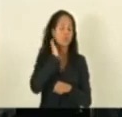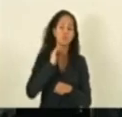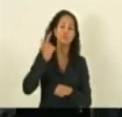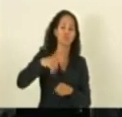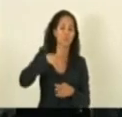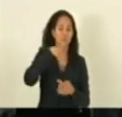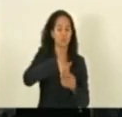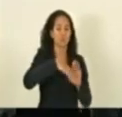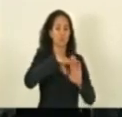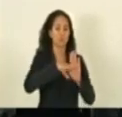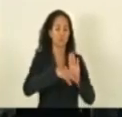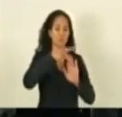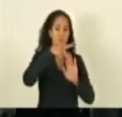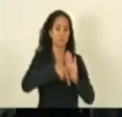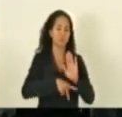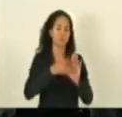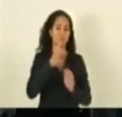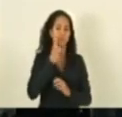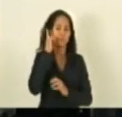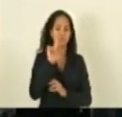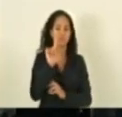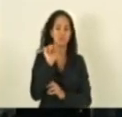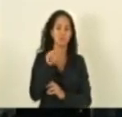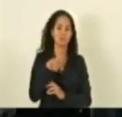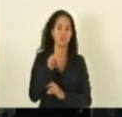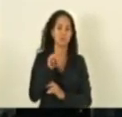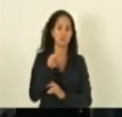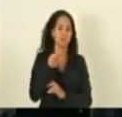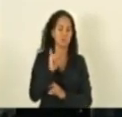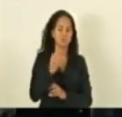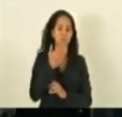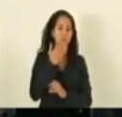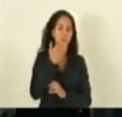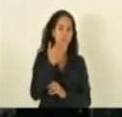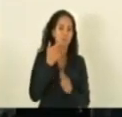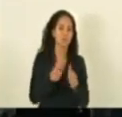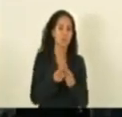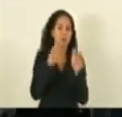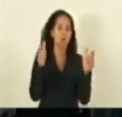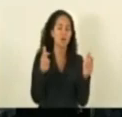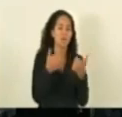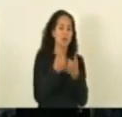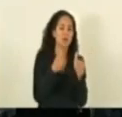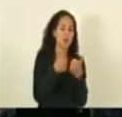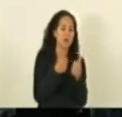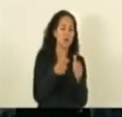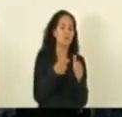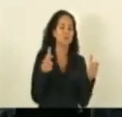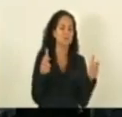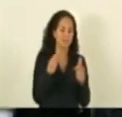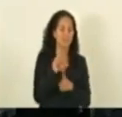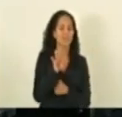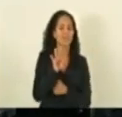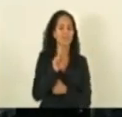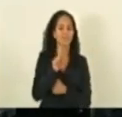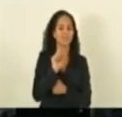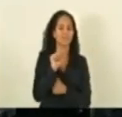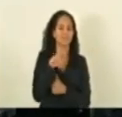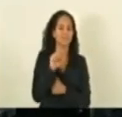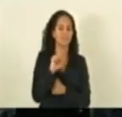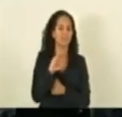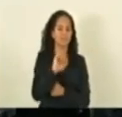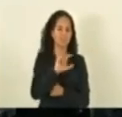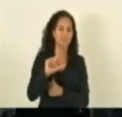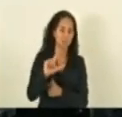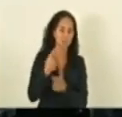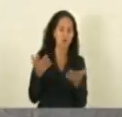votações, projeto do deputado Gandini, que prevê o aumento da frota de ônibus do sistema Transcol. Acompanhe os trabalhos